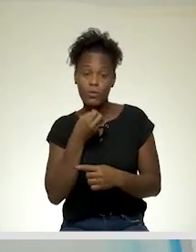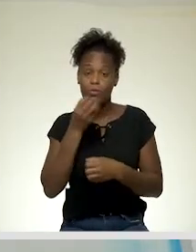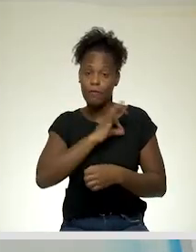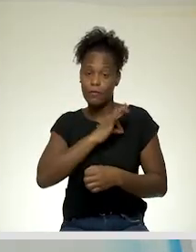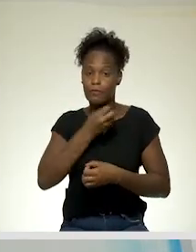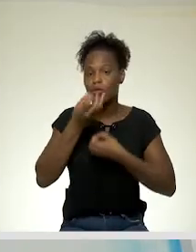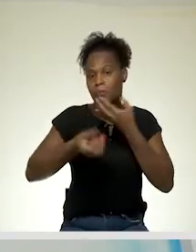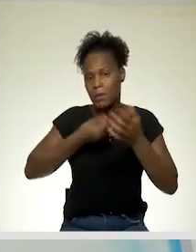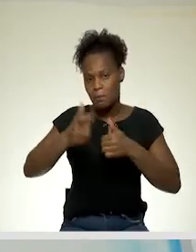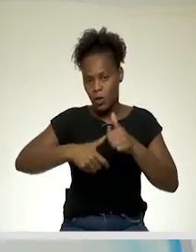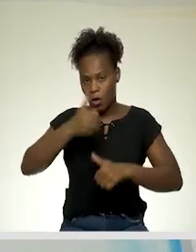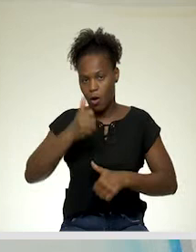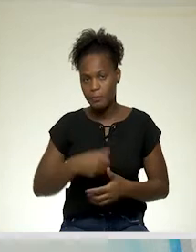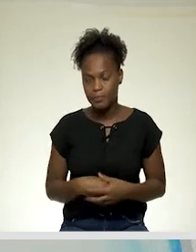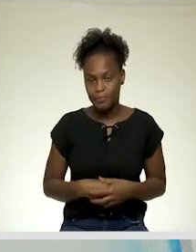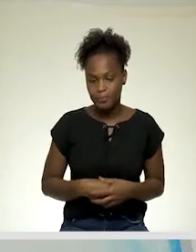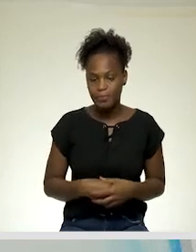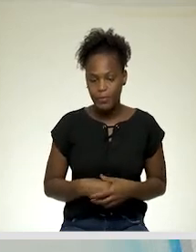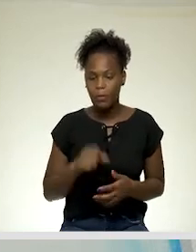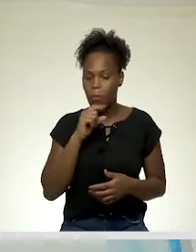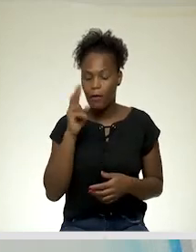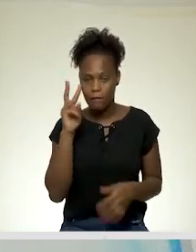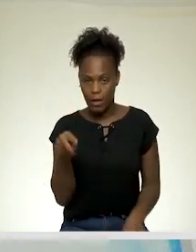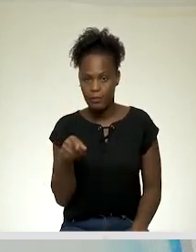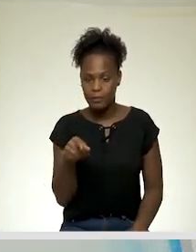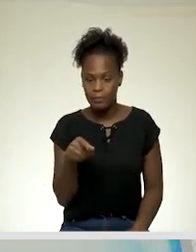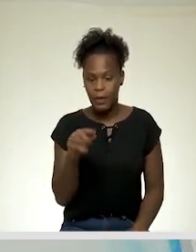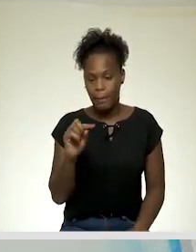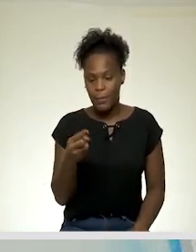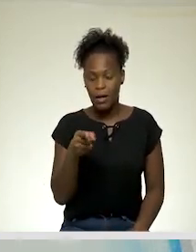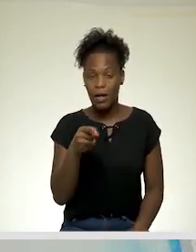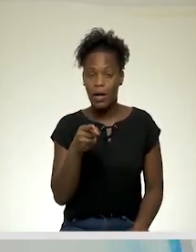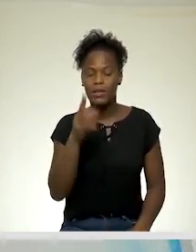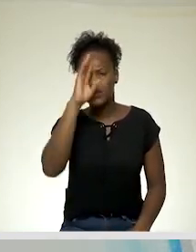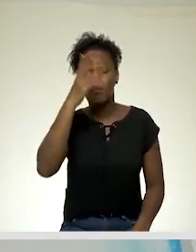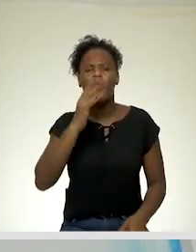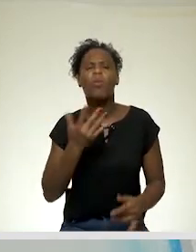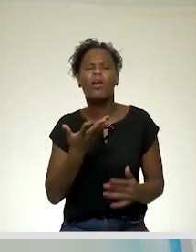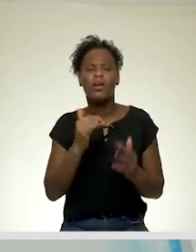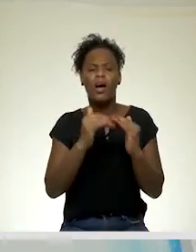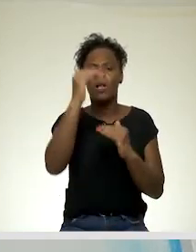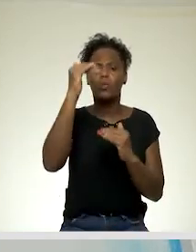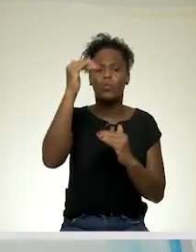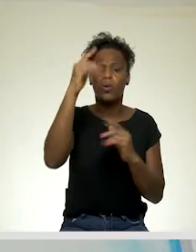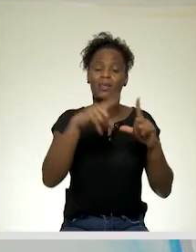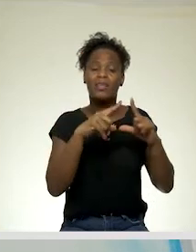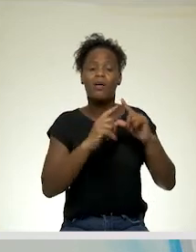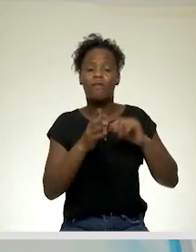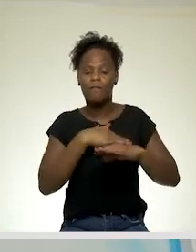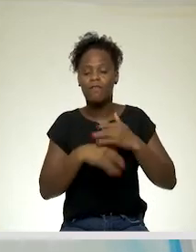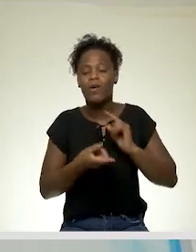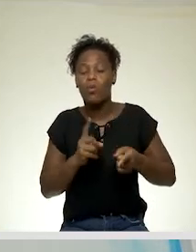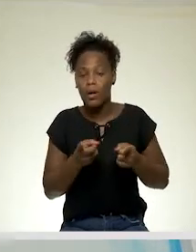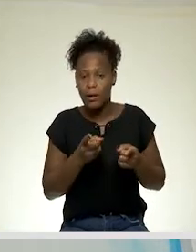isso melhor. Vocês podem ver aqui, para tirar a altura desse triângulo, o que é que devemos